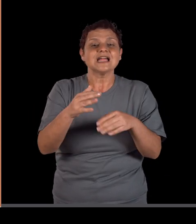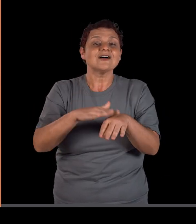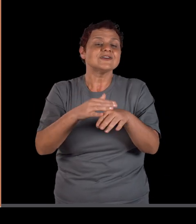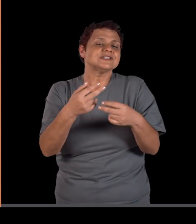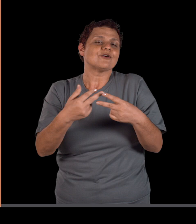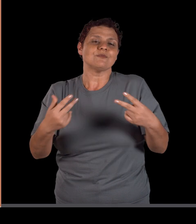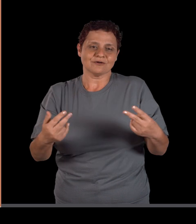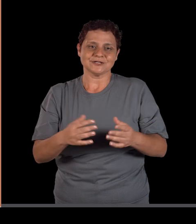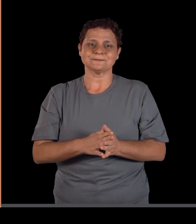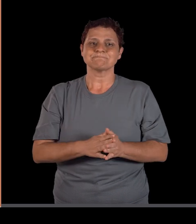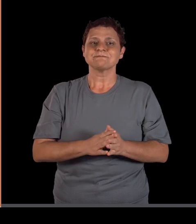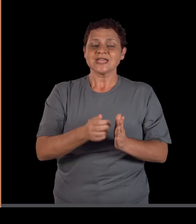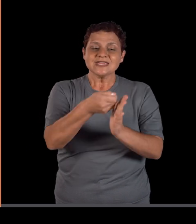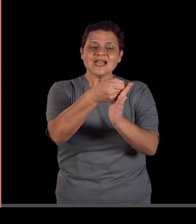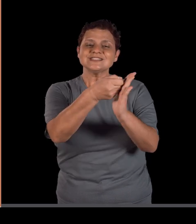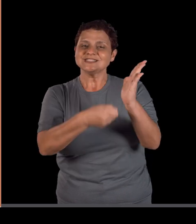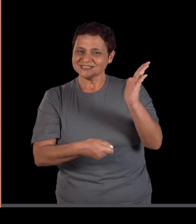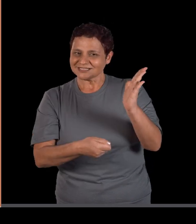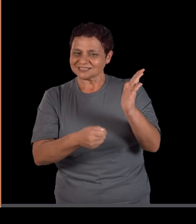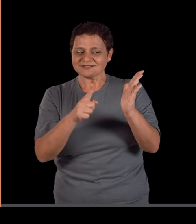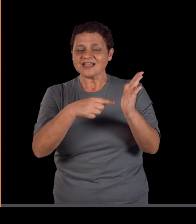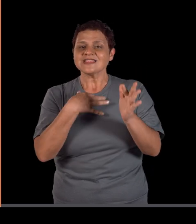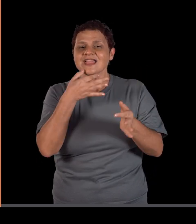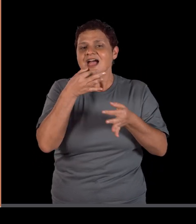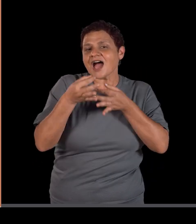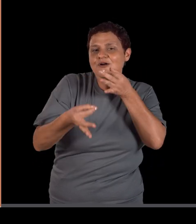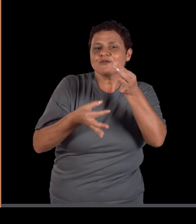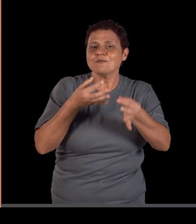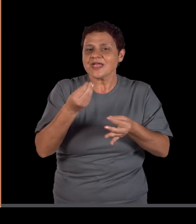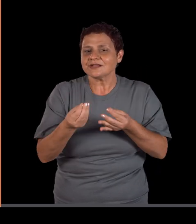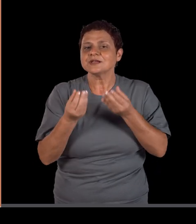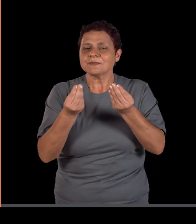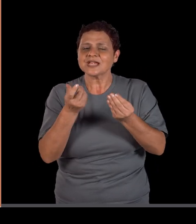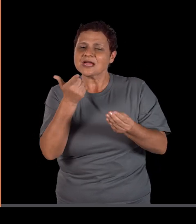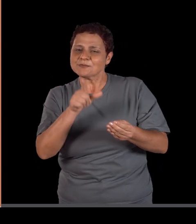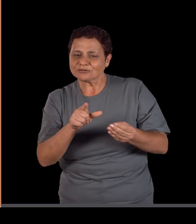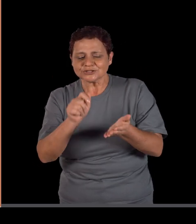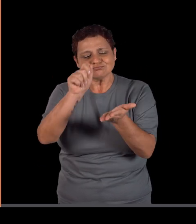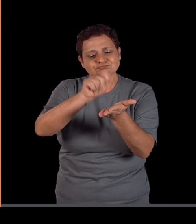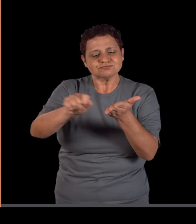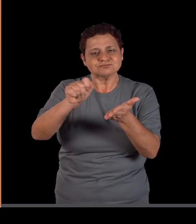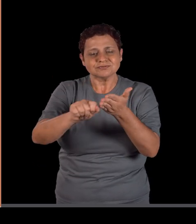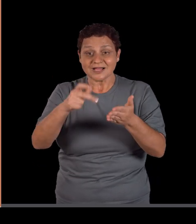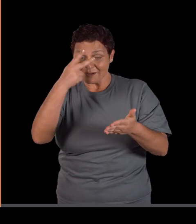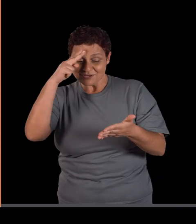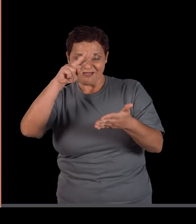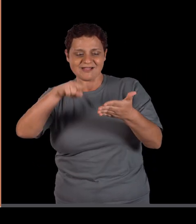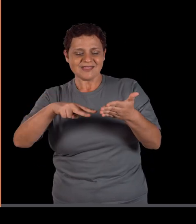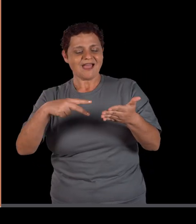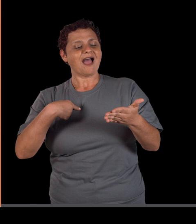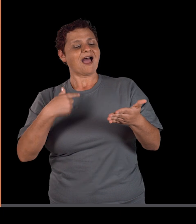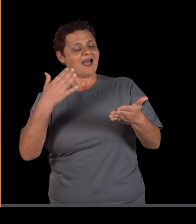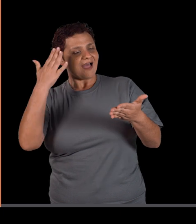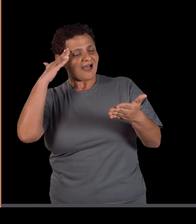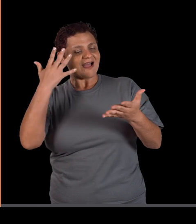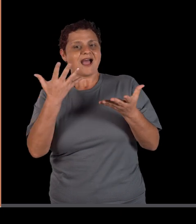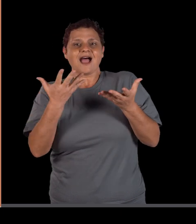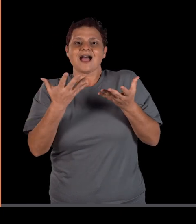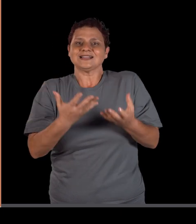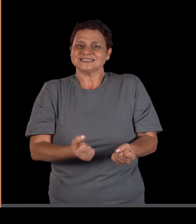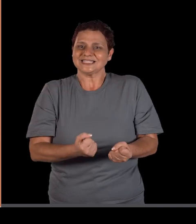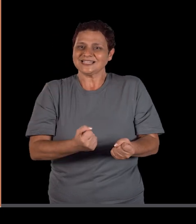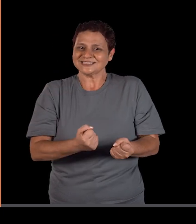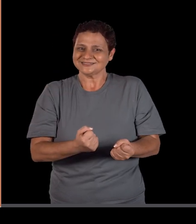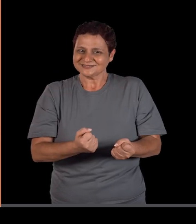ensinar a fazer alguma coisa. E a dissertação é um texto argumentativo que serve para convencer o leitor de